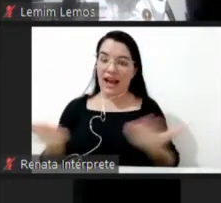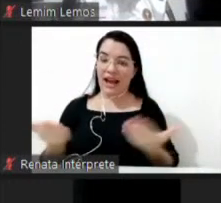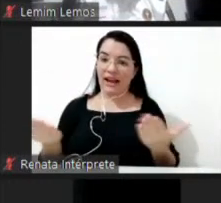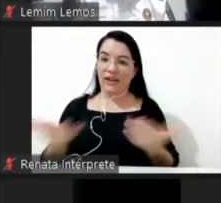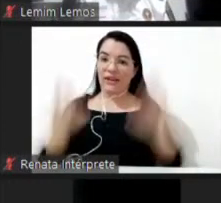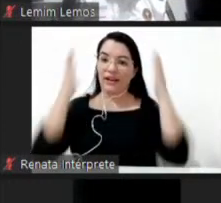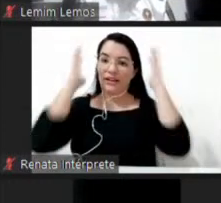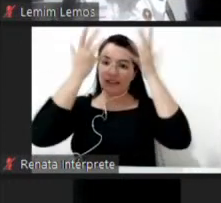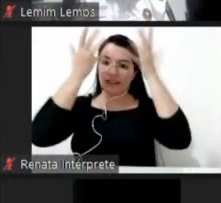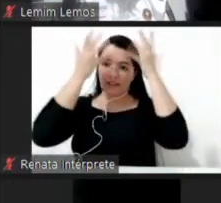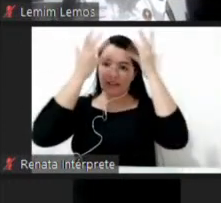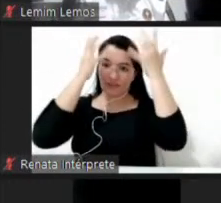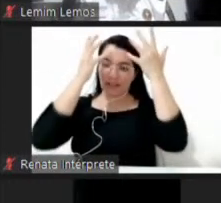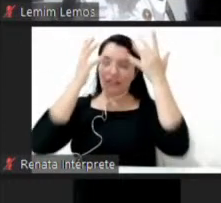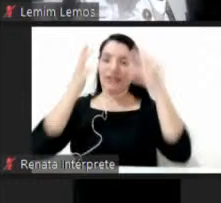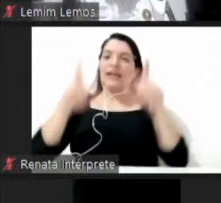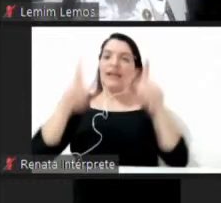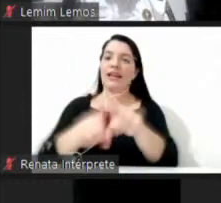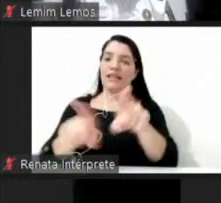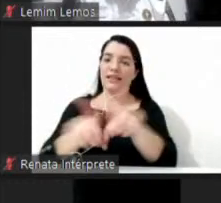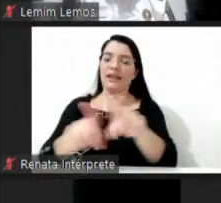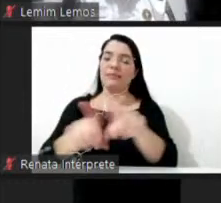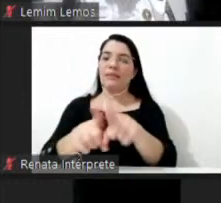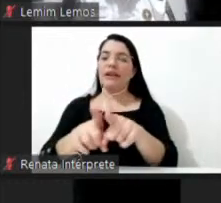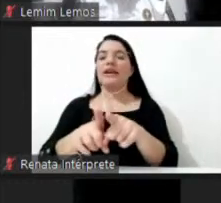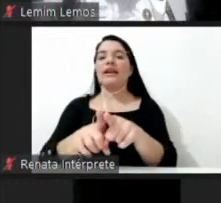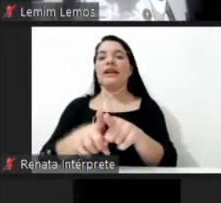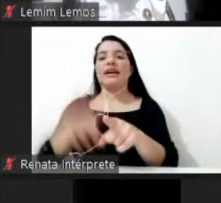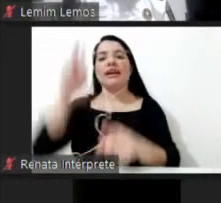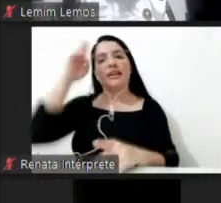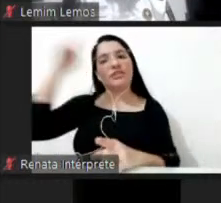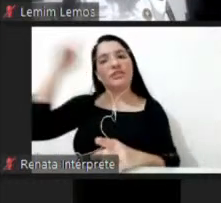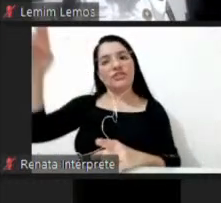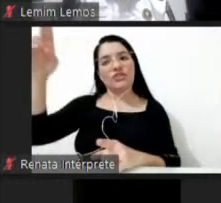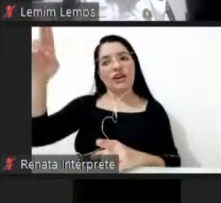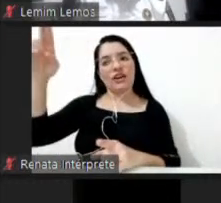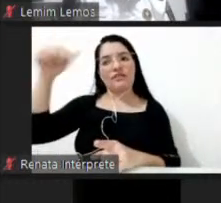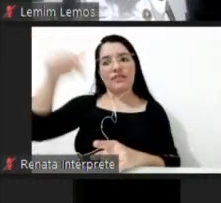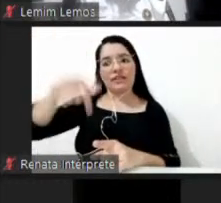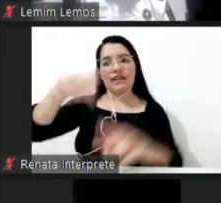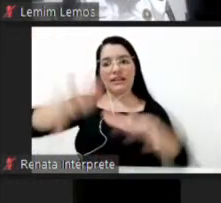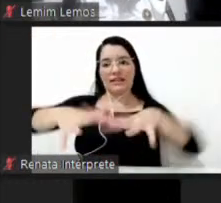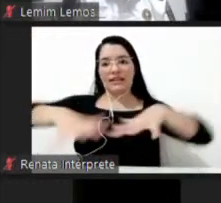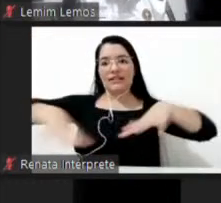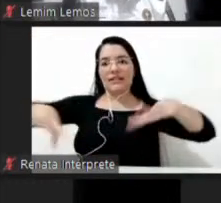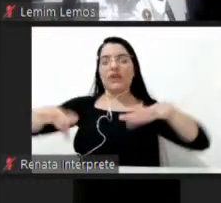sessão, e em seguida fazemos a leitura dos certificados.